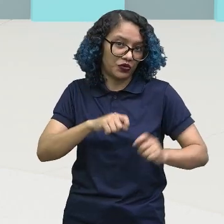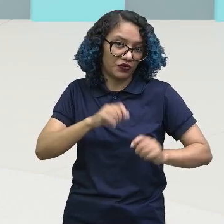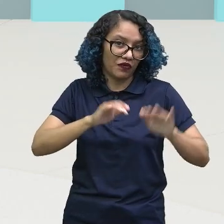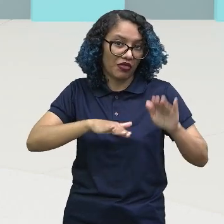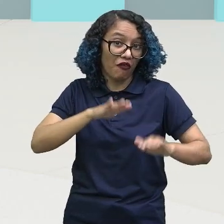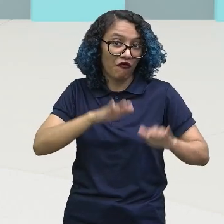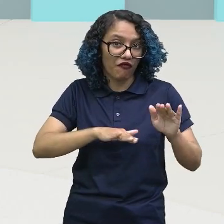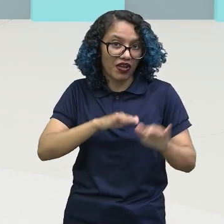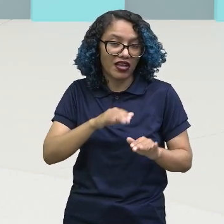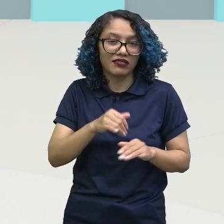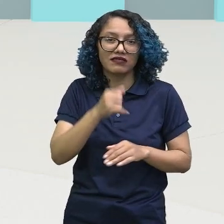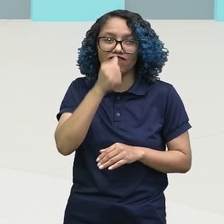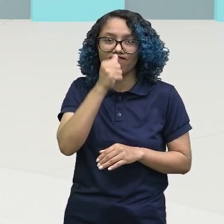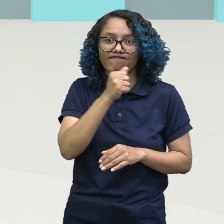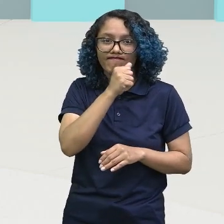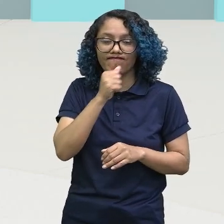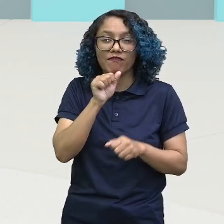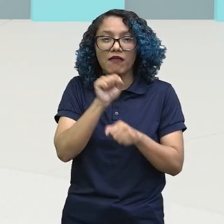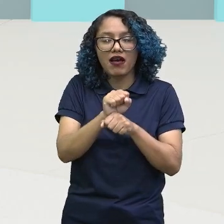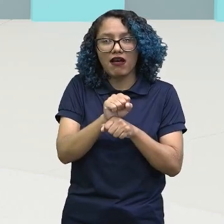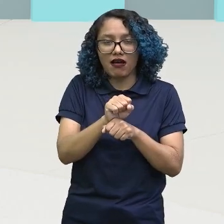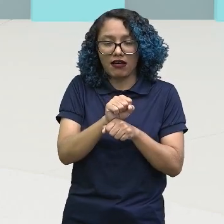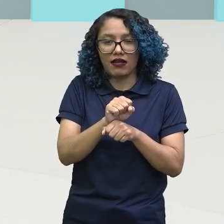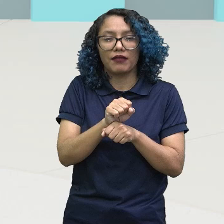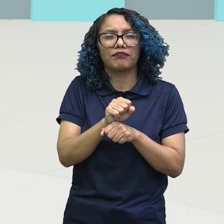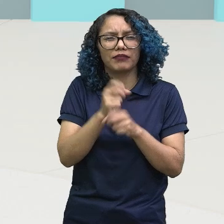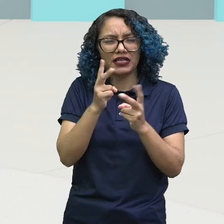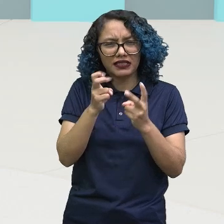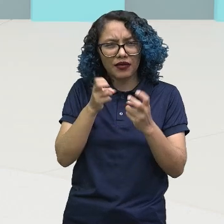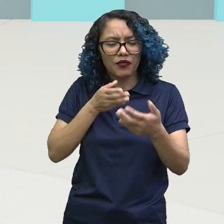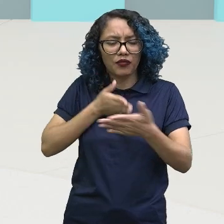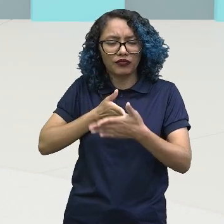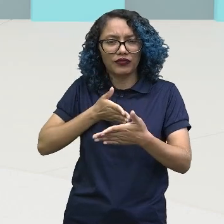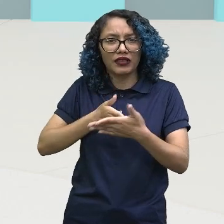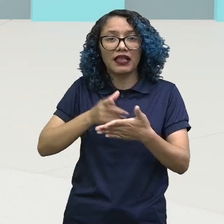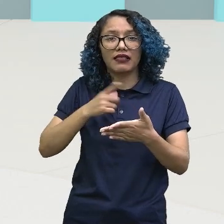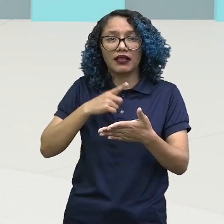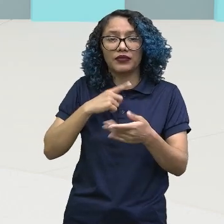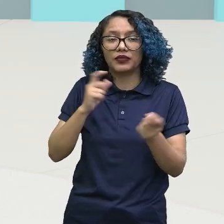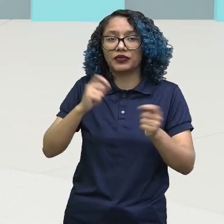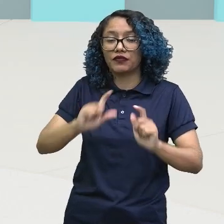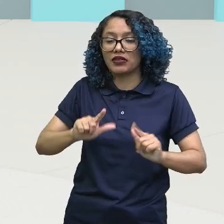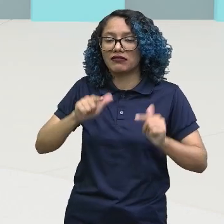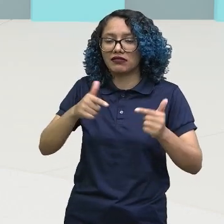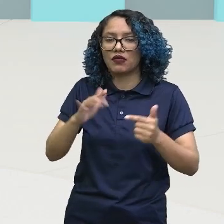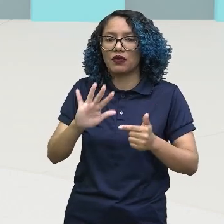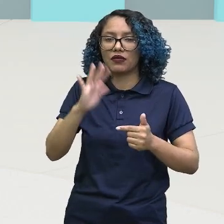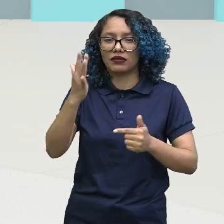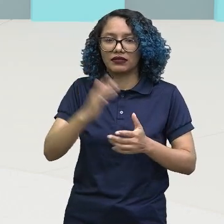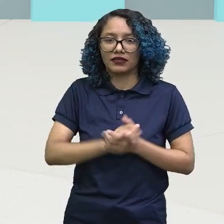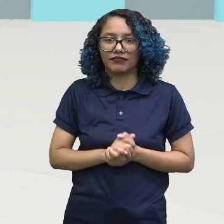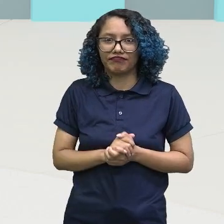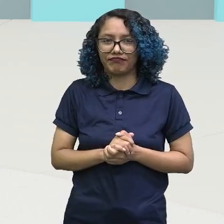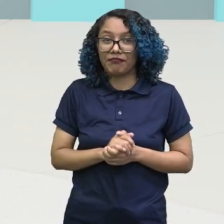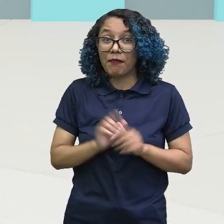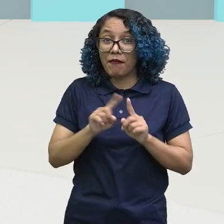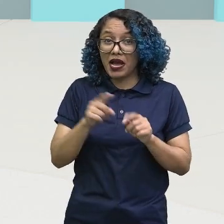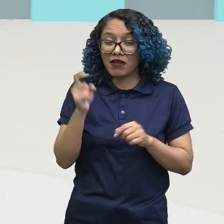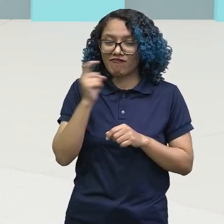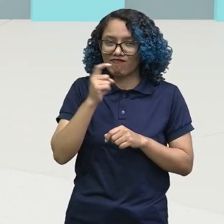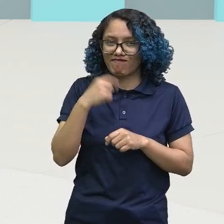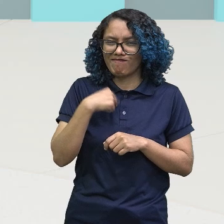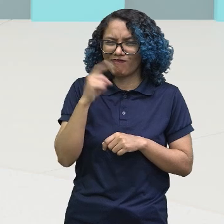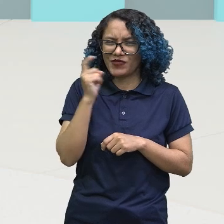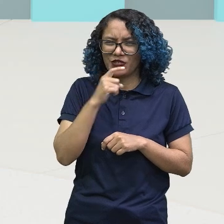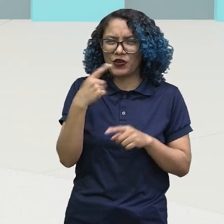possibilidade. Veja que existe uma barreira, uma circunstância para que a minha ação aconteça. Estou mentindo porque eu nem faço dieta, tá, gente? É só para